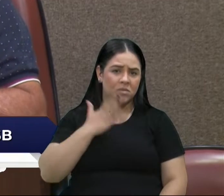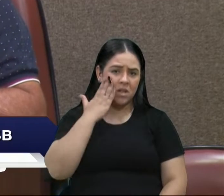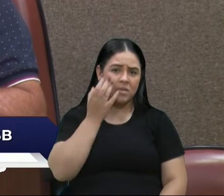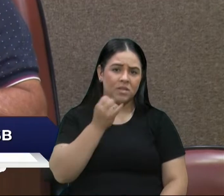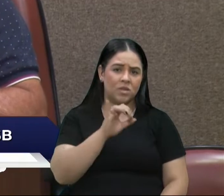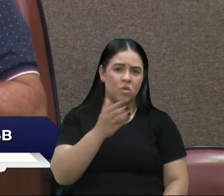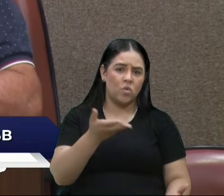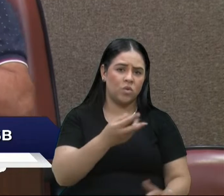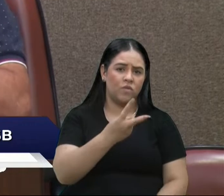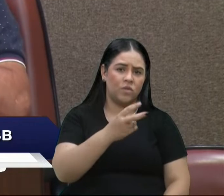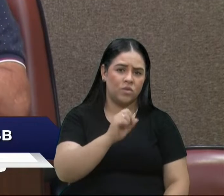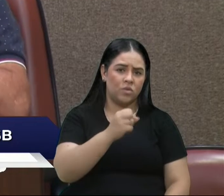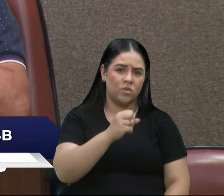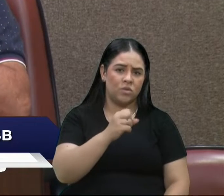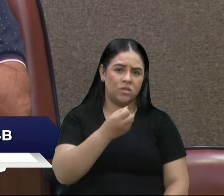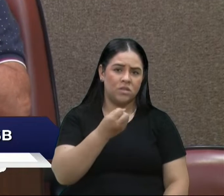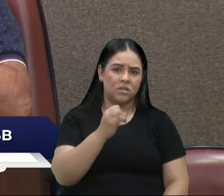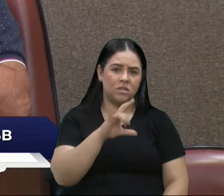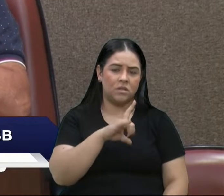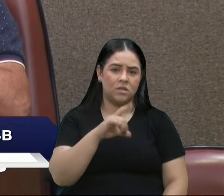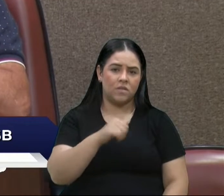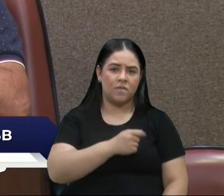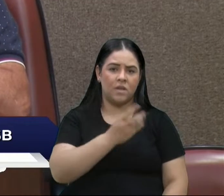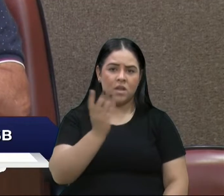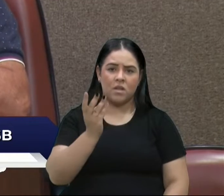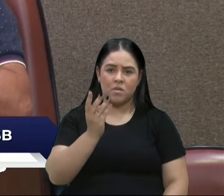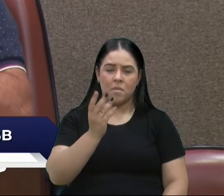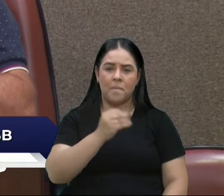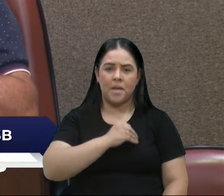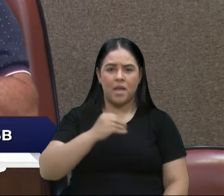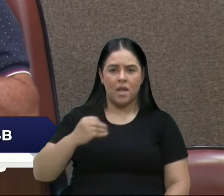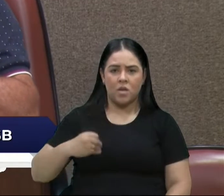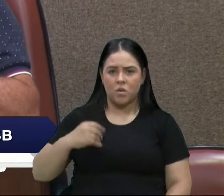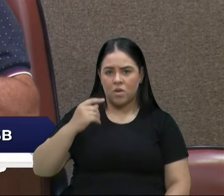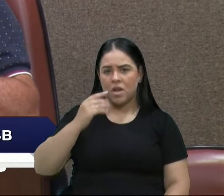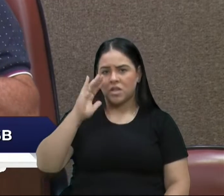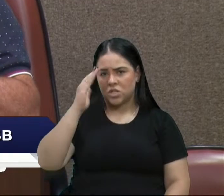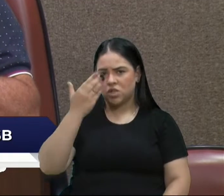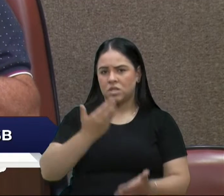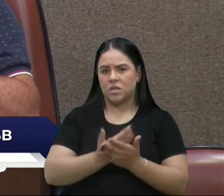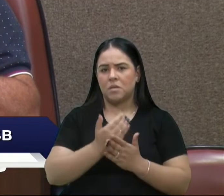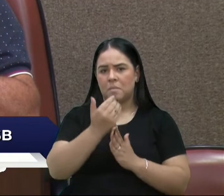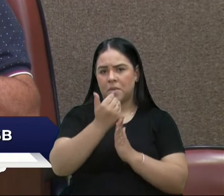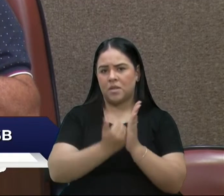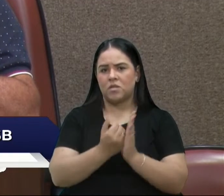28, com o quadro de médicos completos, tenho certeza que baixa para 26.